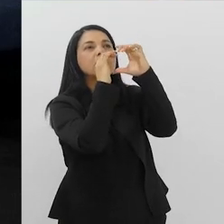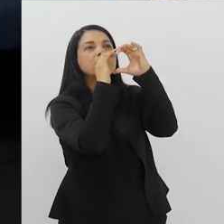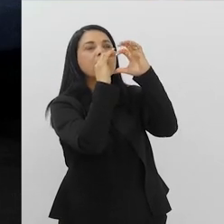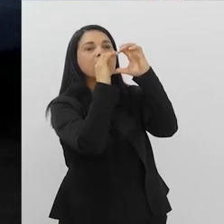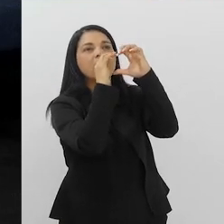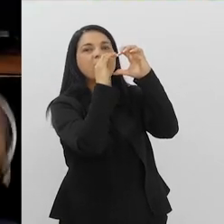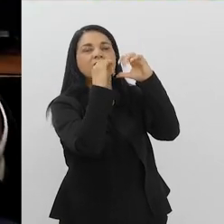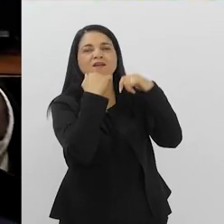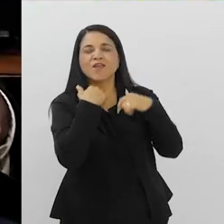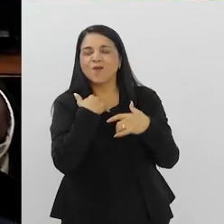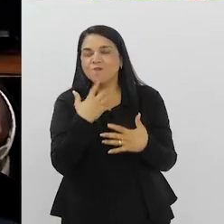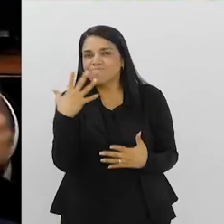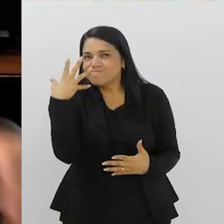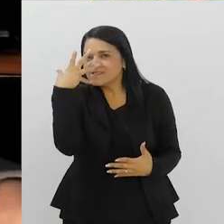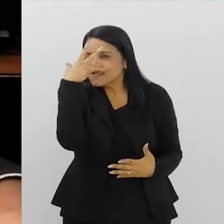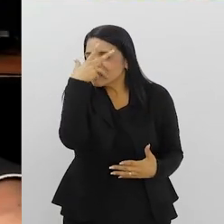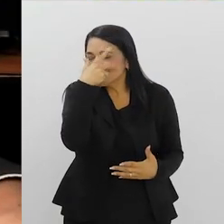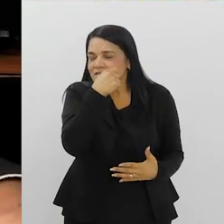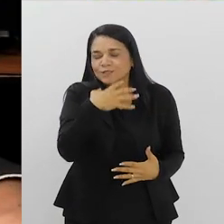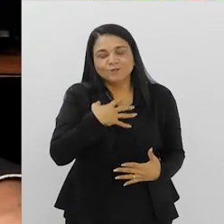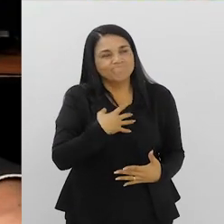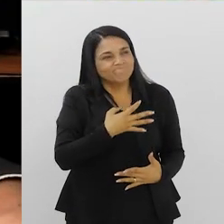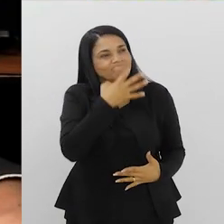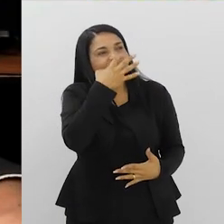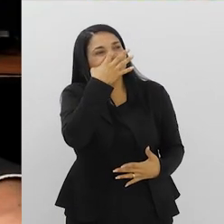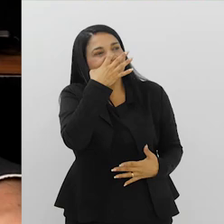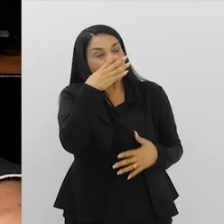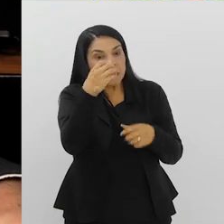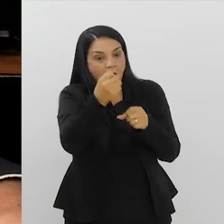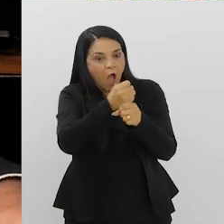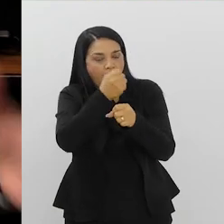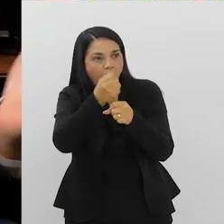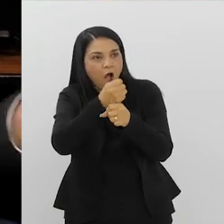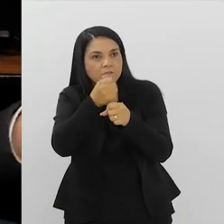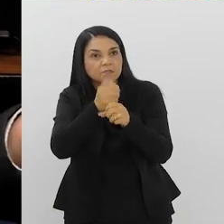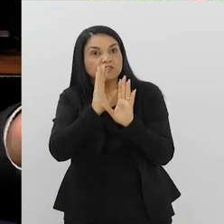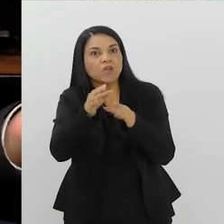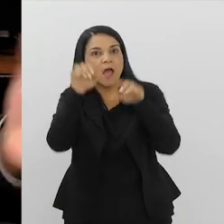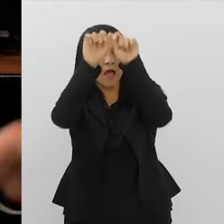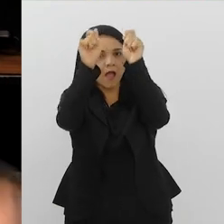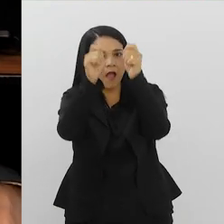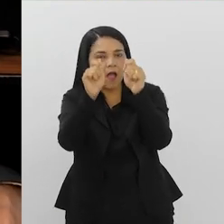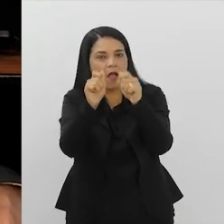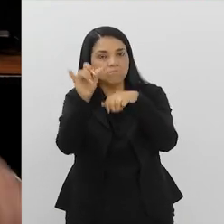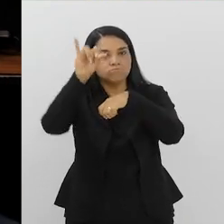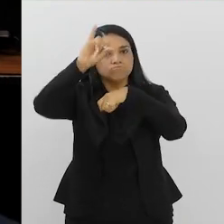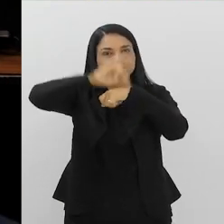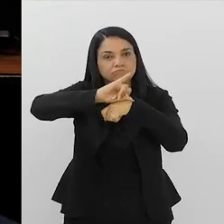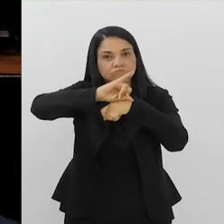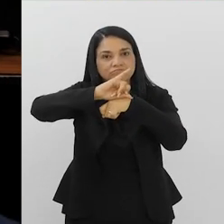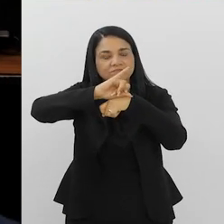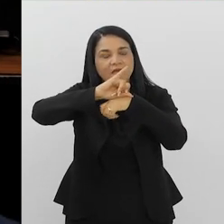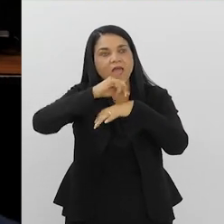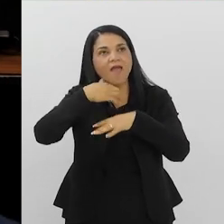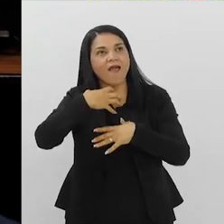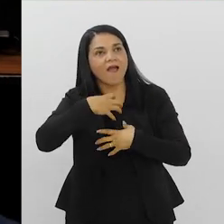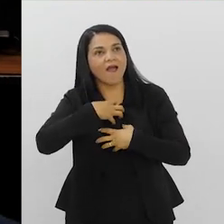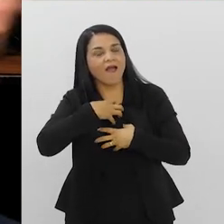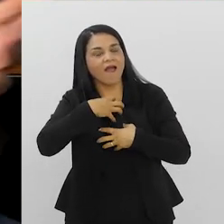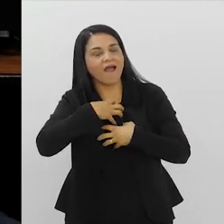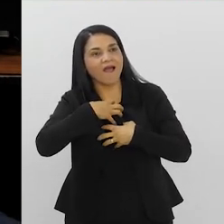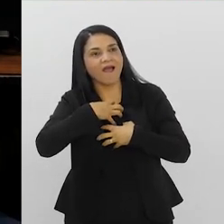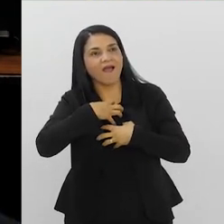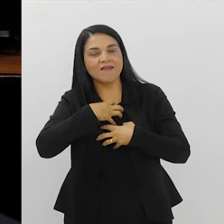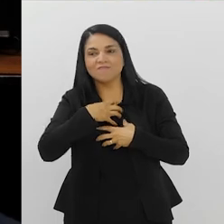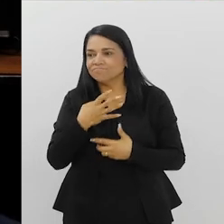profeta que viveu aqui nas Américas né Eh é o profeta morone isso ele é que foi um uma espécie de